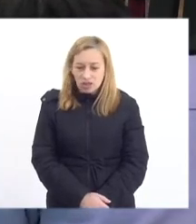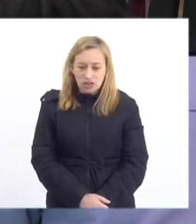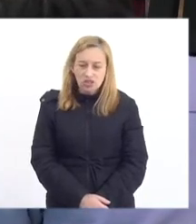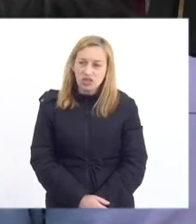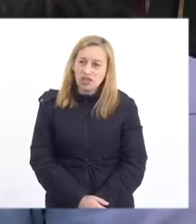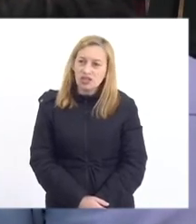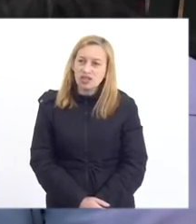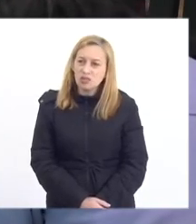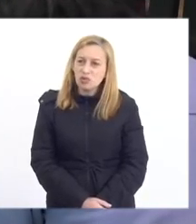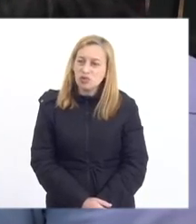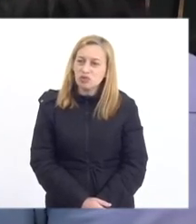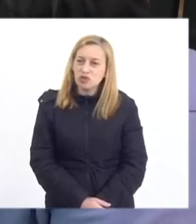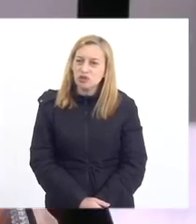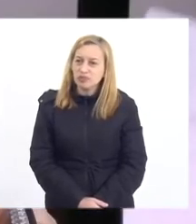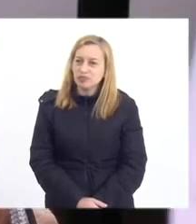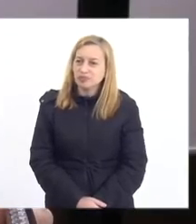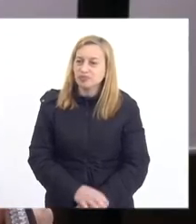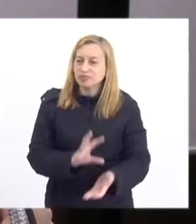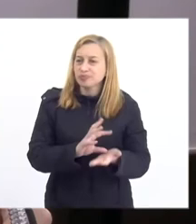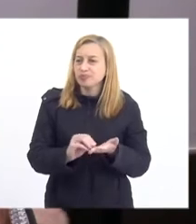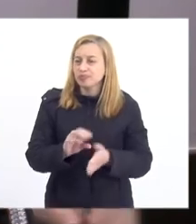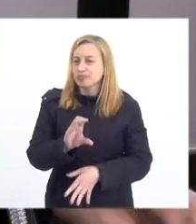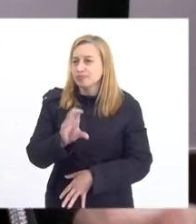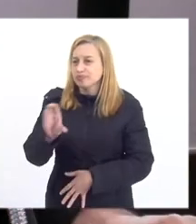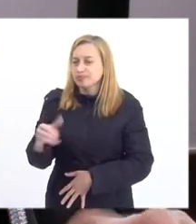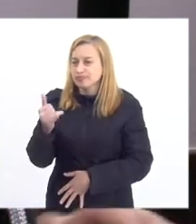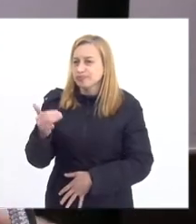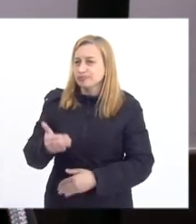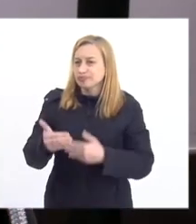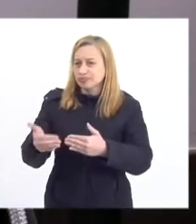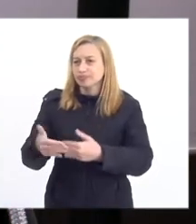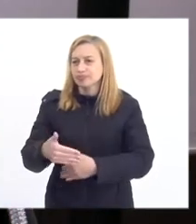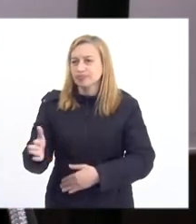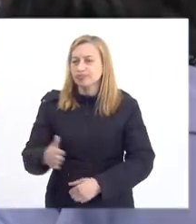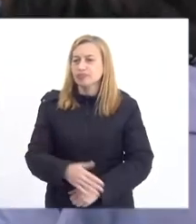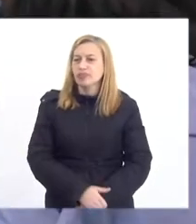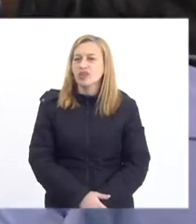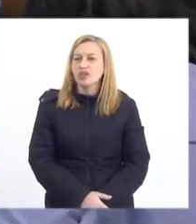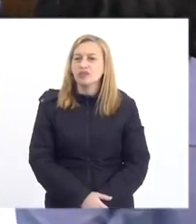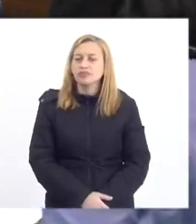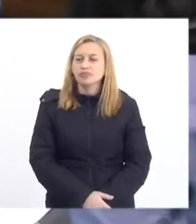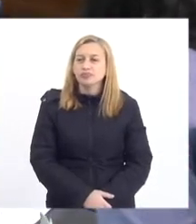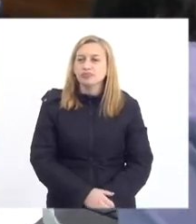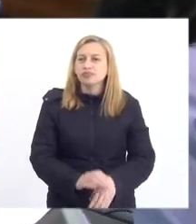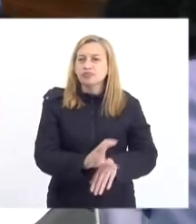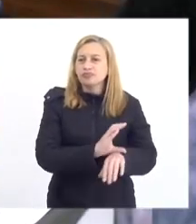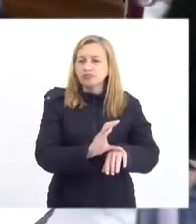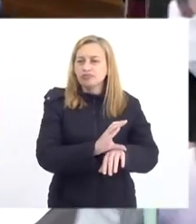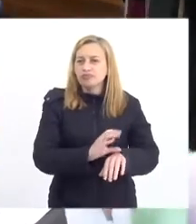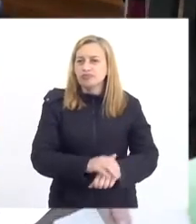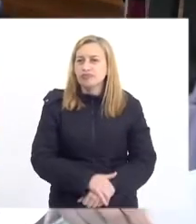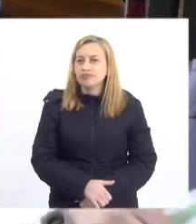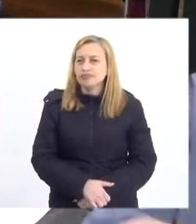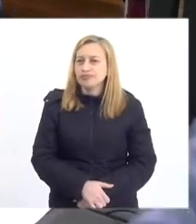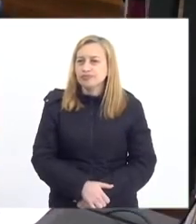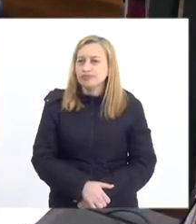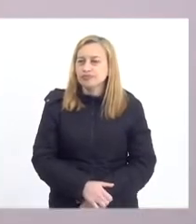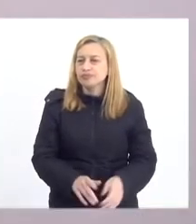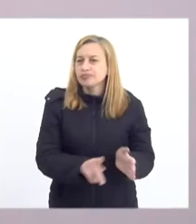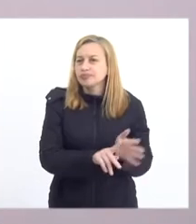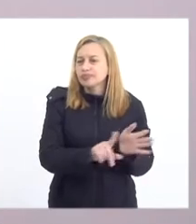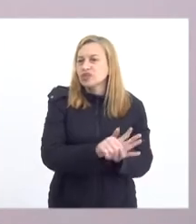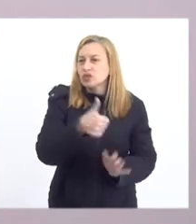tá. Ok, então vamos em frente. Foi na pauta da CCJ. Avança, avança. Então, avança. Parecer pela constitucionalidade. Projeto de